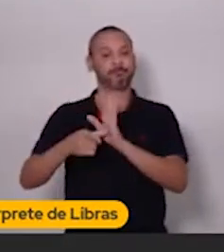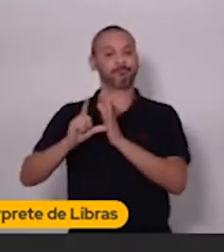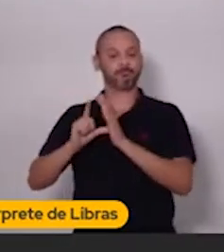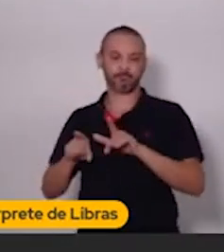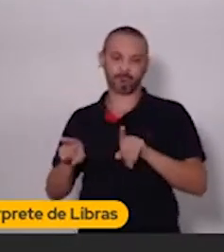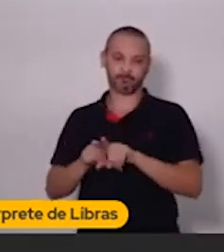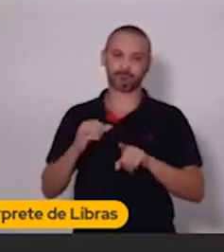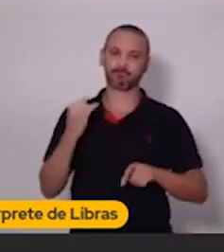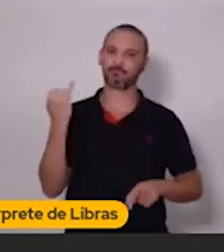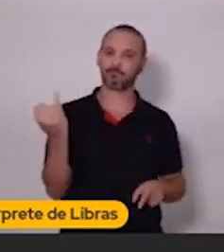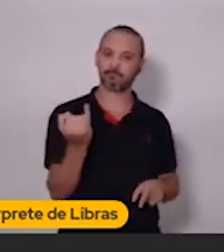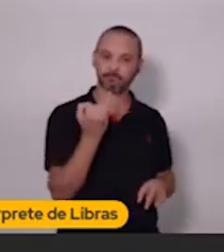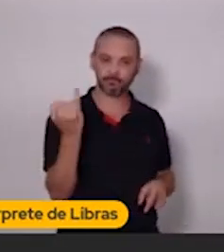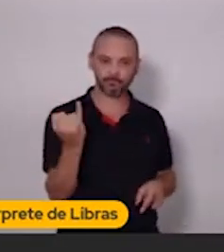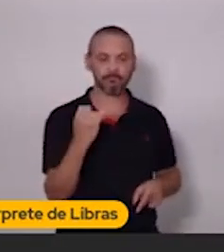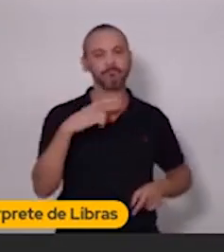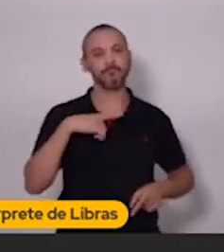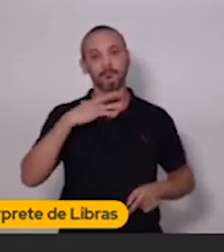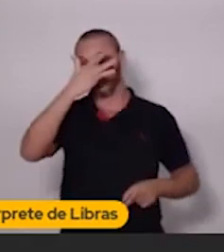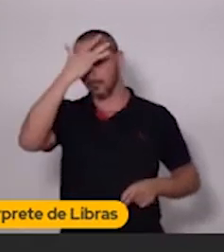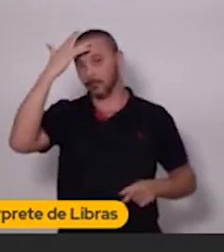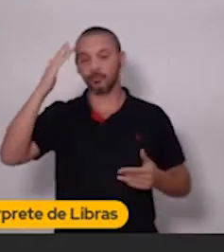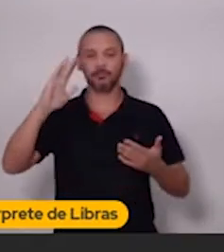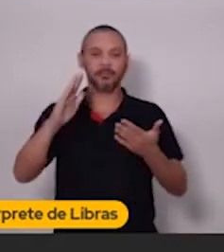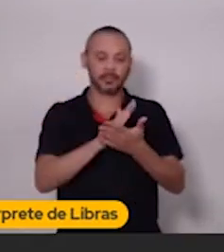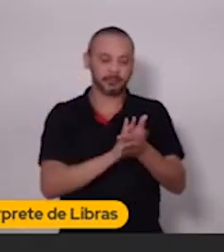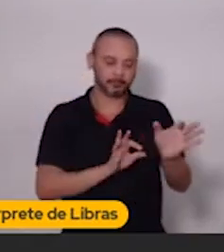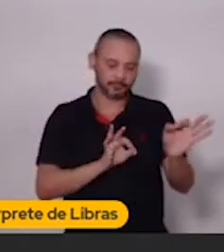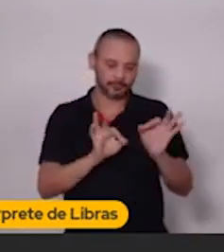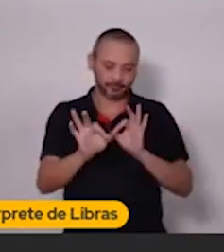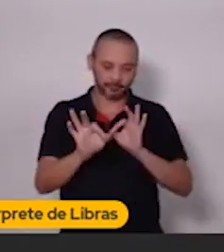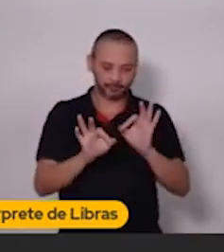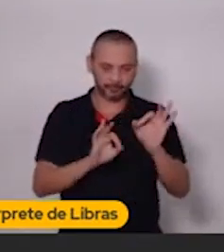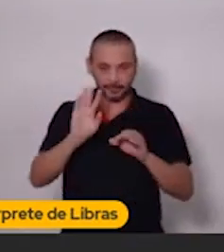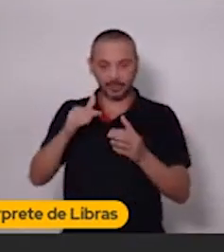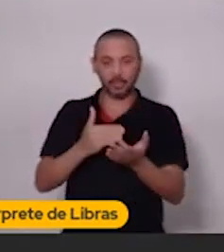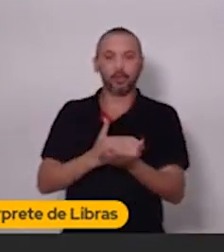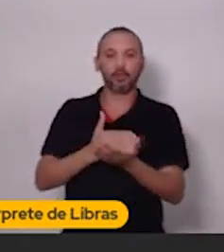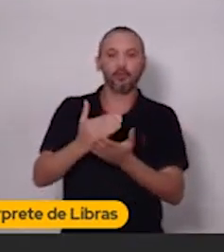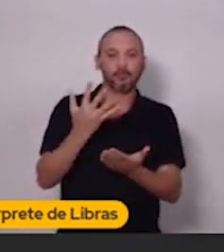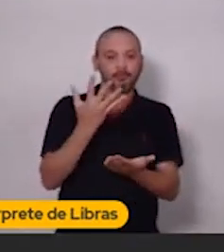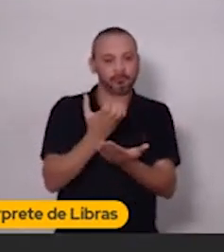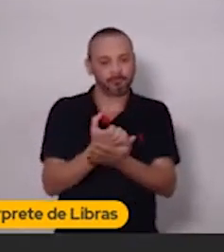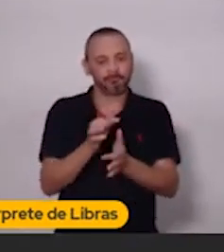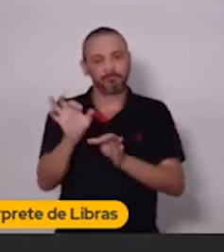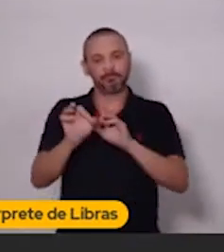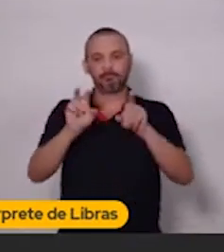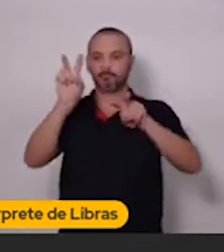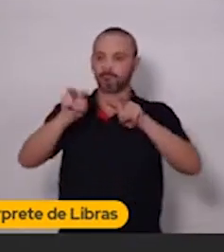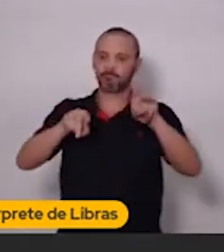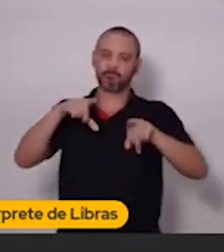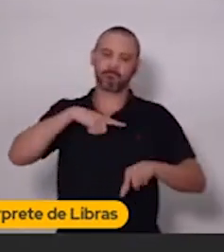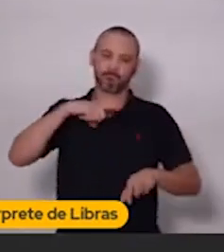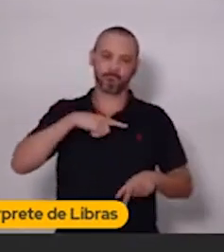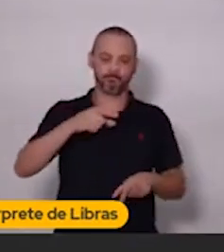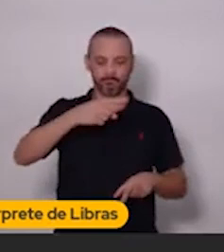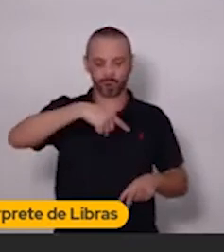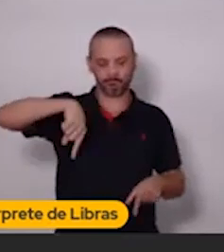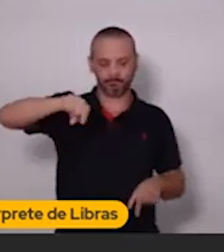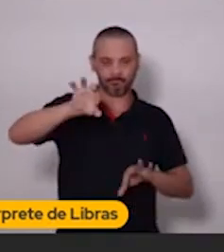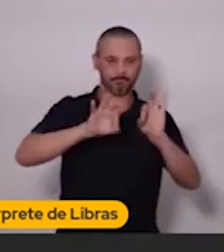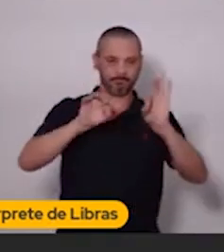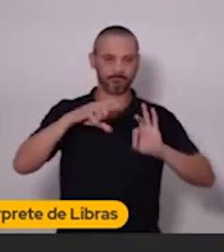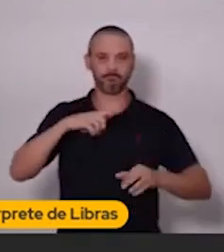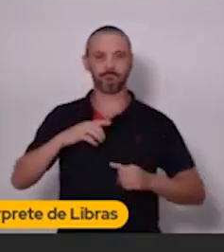uma coisa que foi feita antes, né? Alguém teve que configurar aquela câmera para que a gente possa começar a gravar. Alguém, em muitos casos, somos nós mesmos, né?